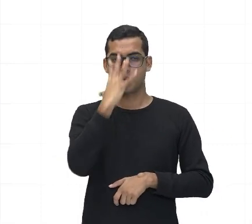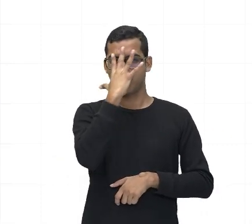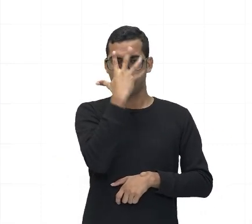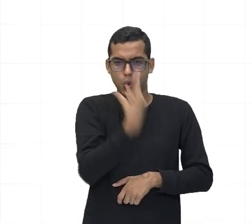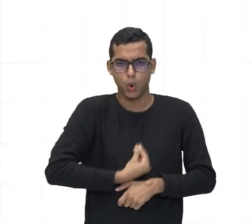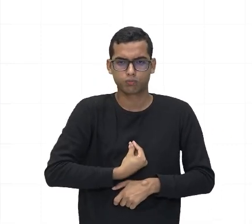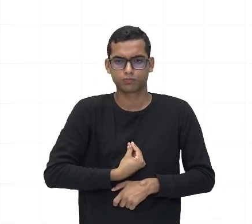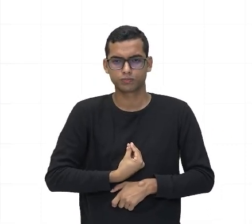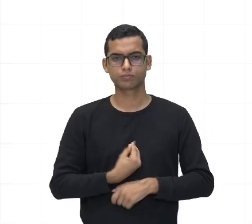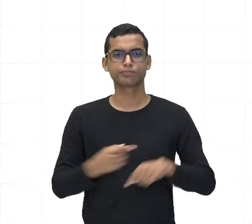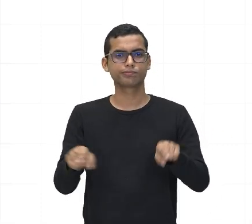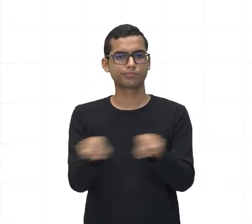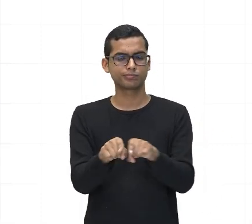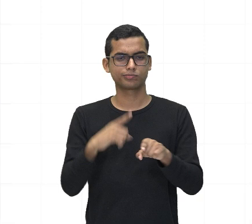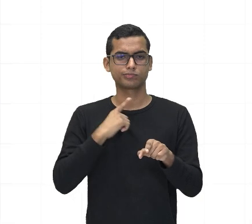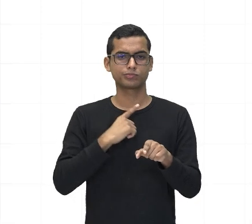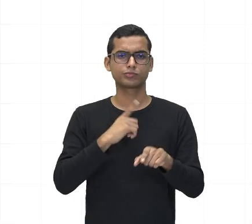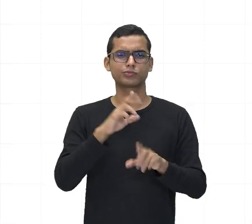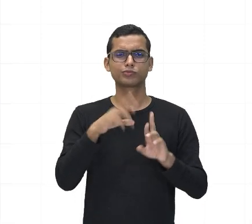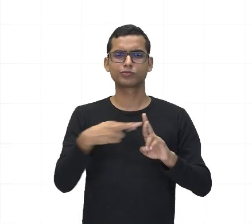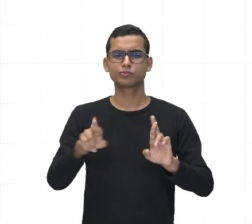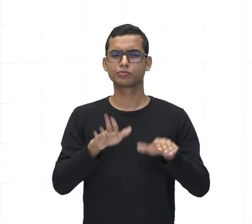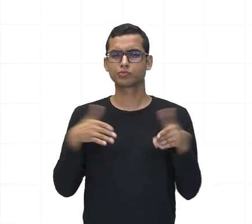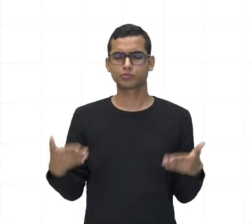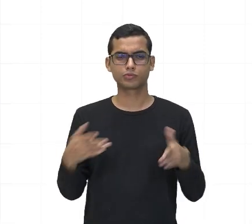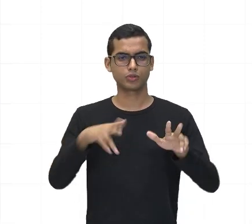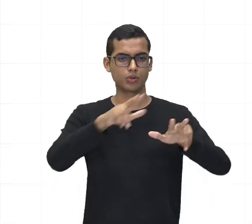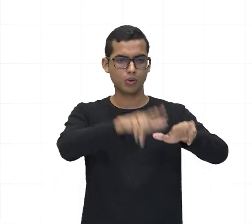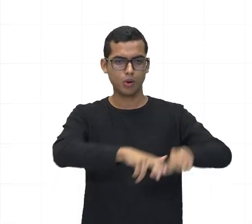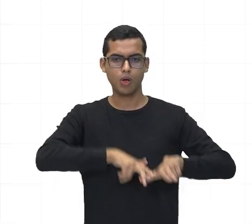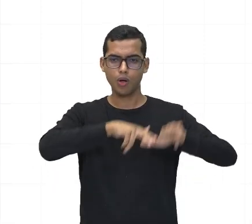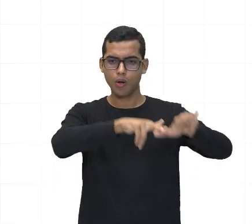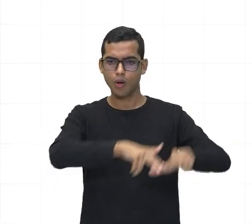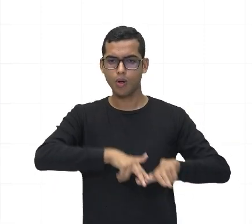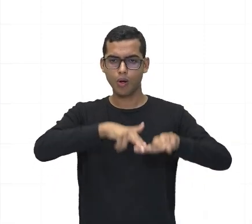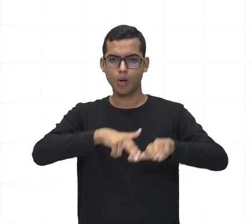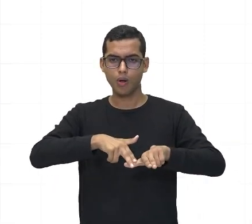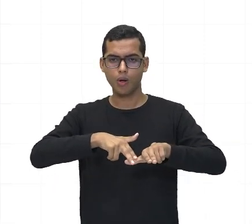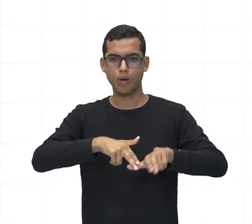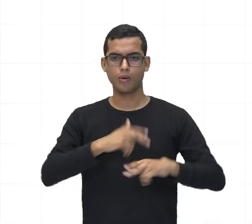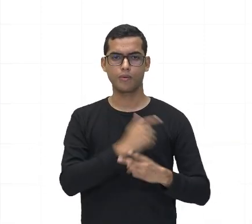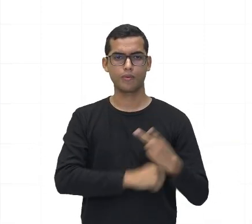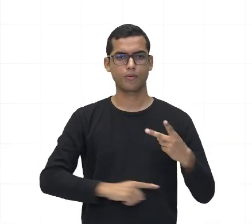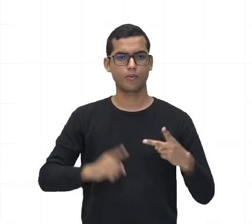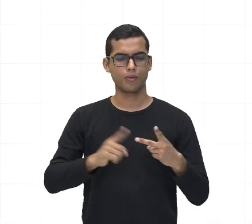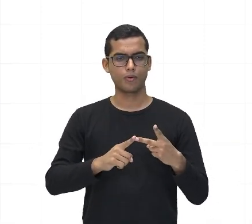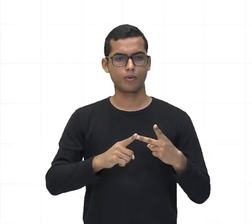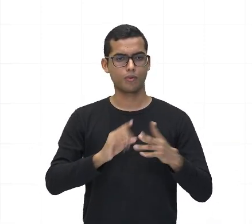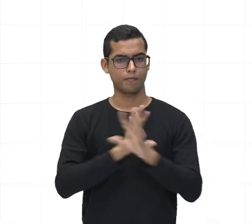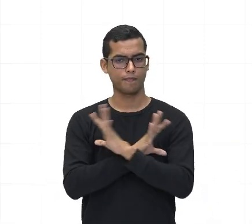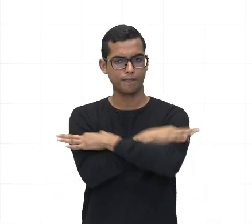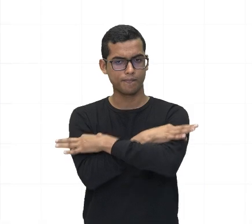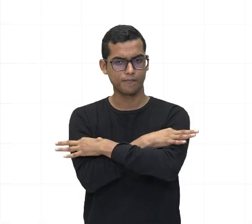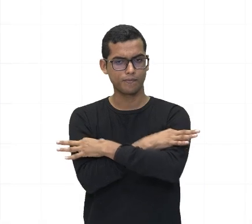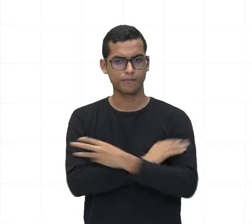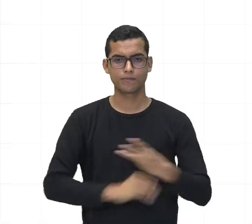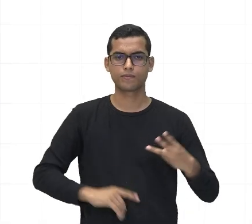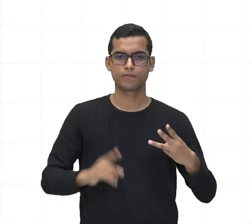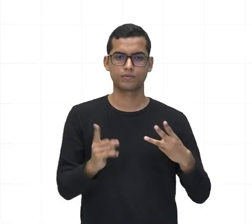candomblé, a umbanda, o tambor de Mina. Há várias religiões de matriz africana, essas são as